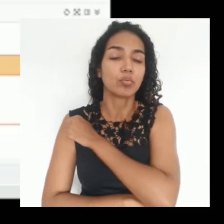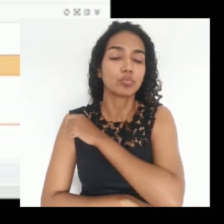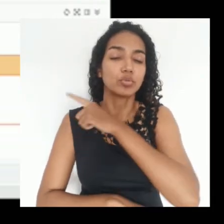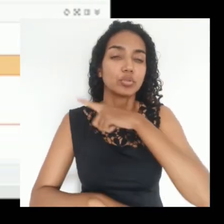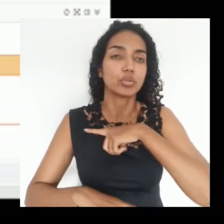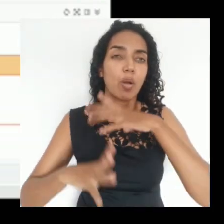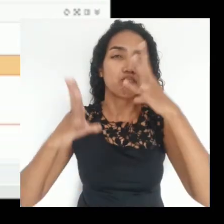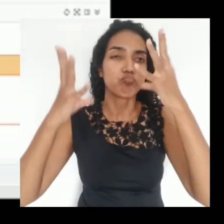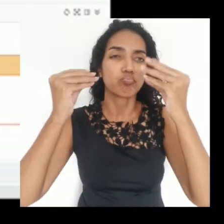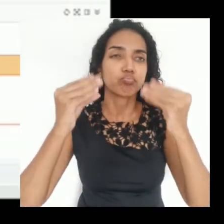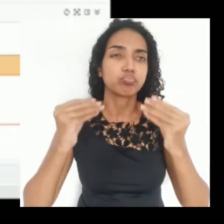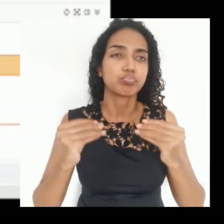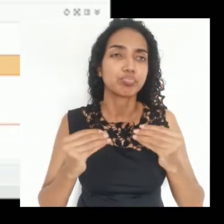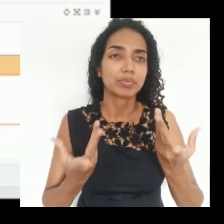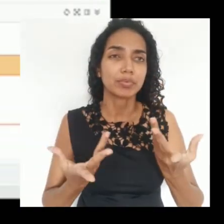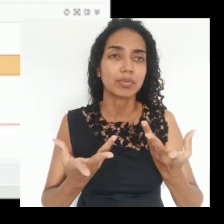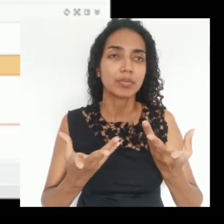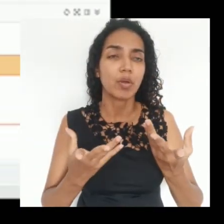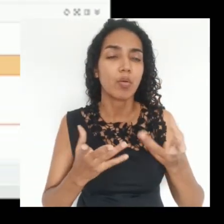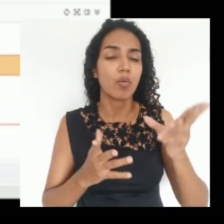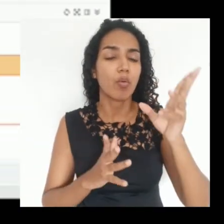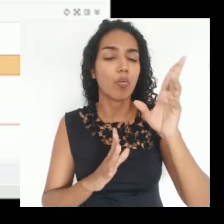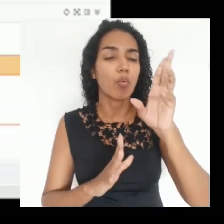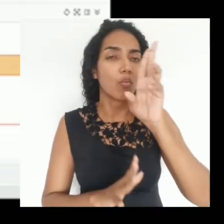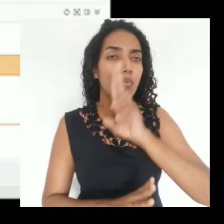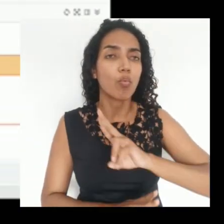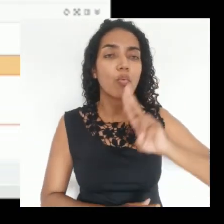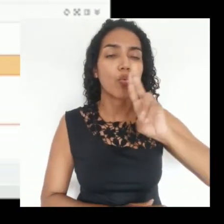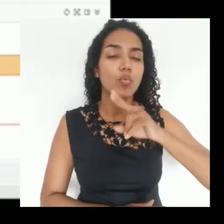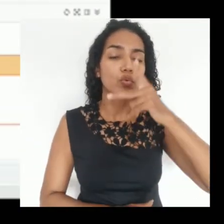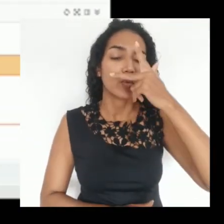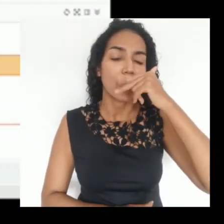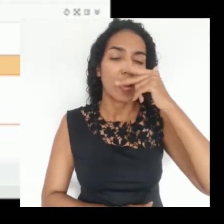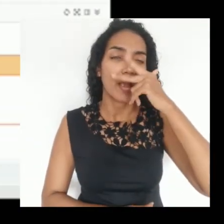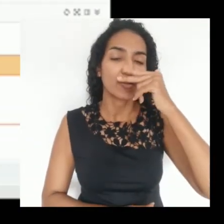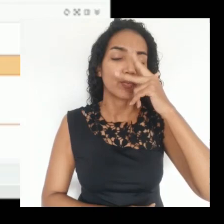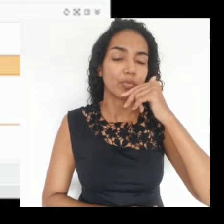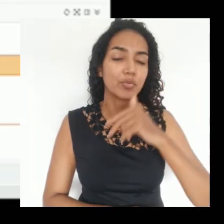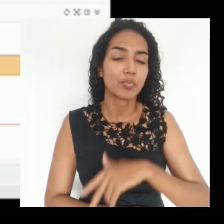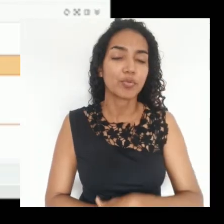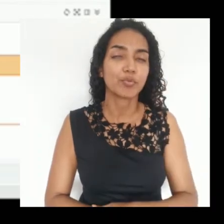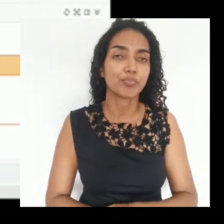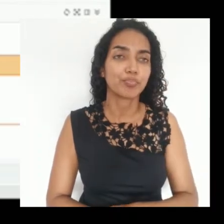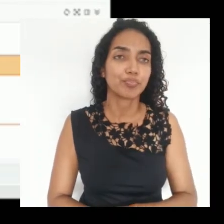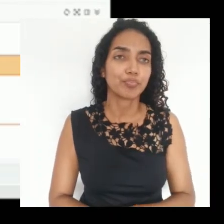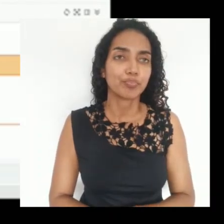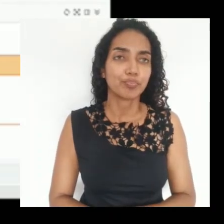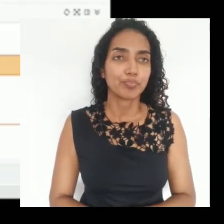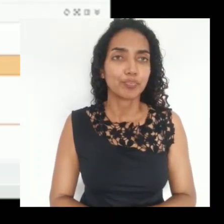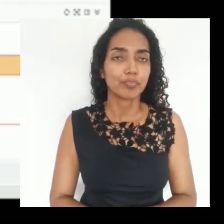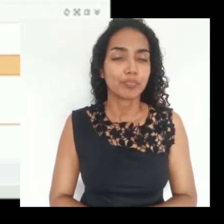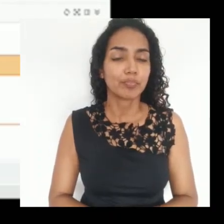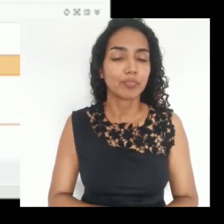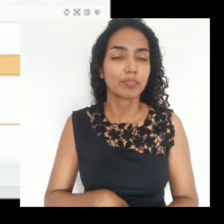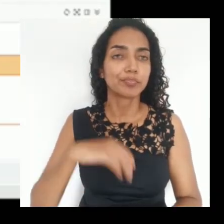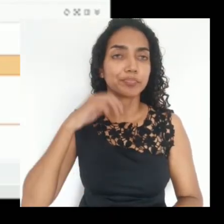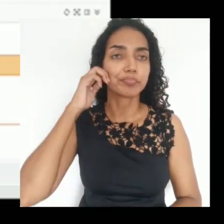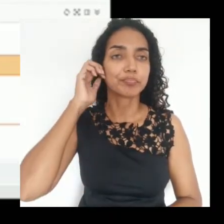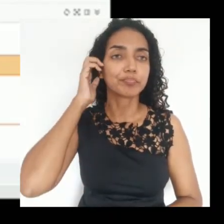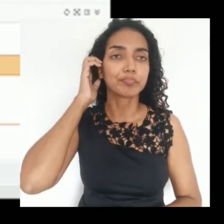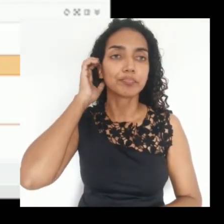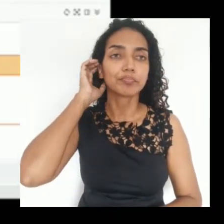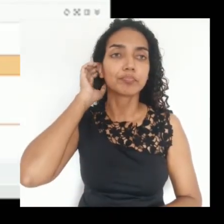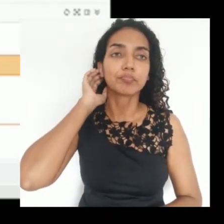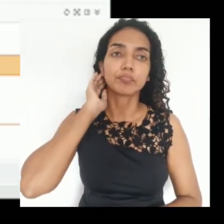de implementação, elas são as mesmas, inclusive para as associações entre múltiplas entidades. Qual é